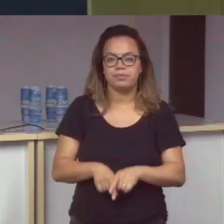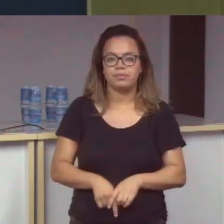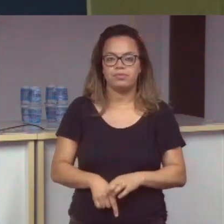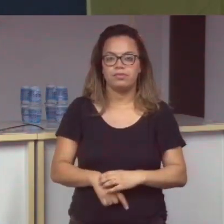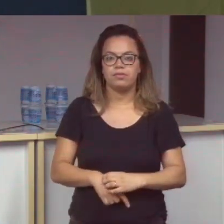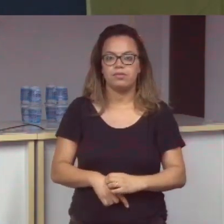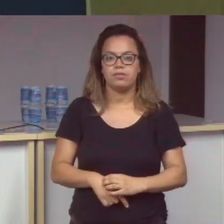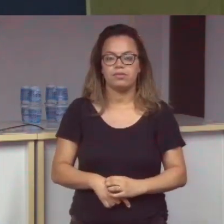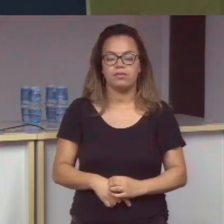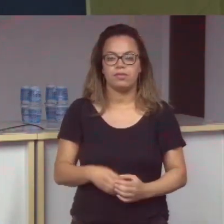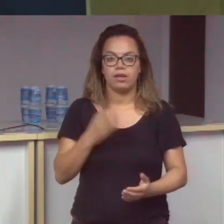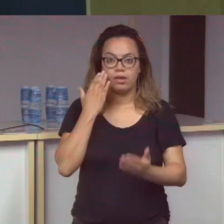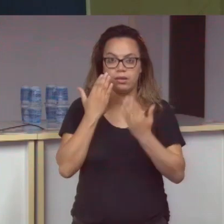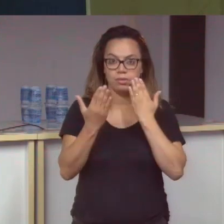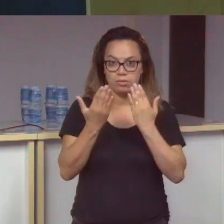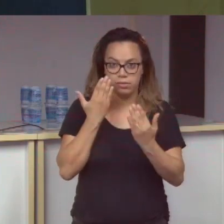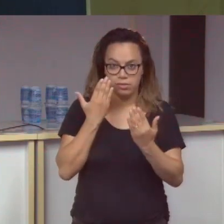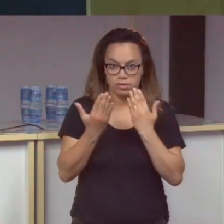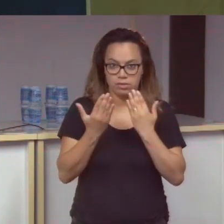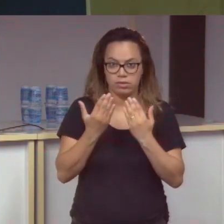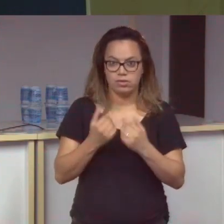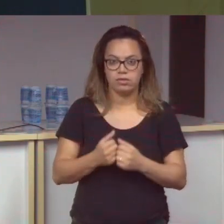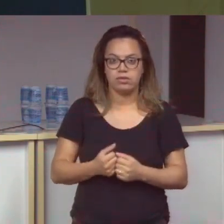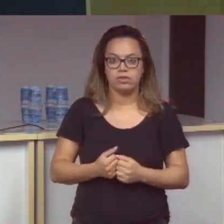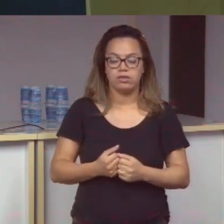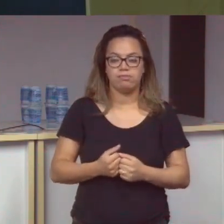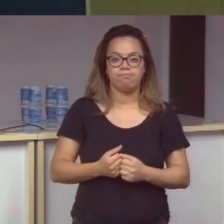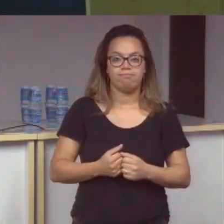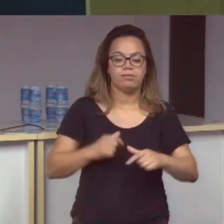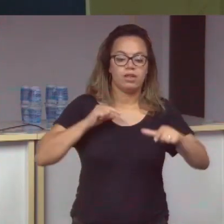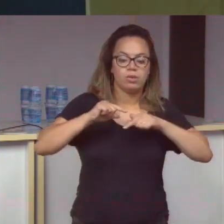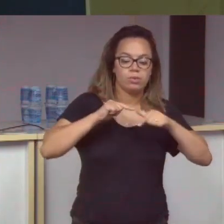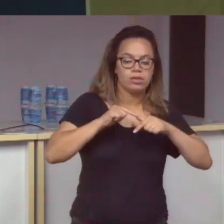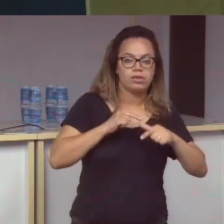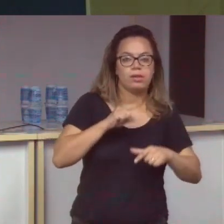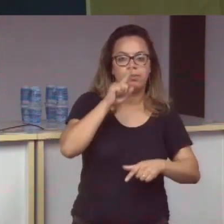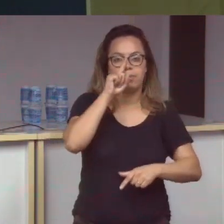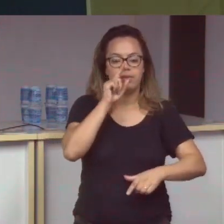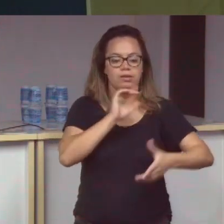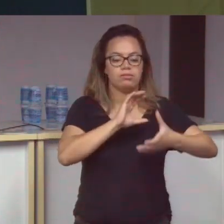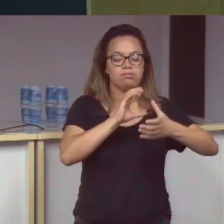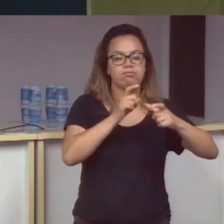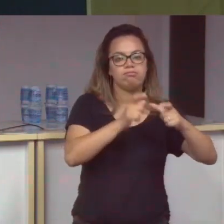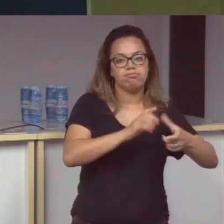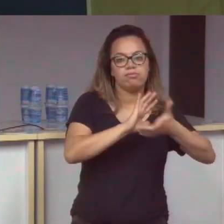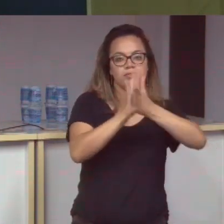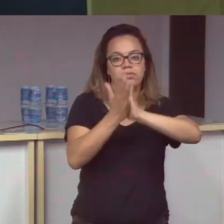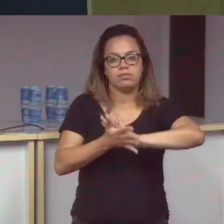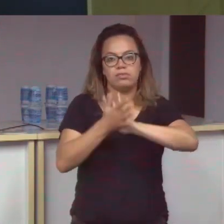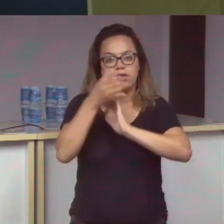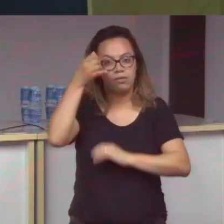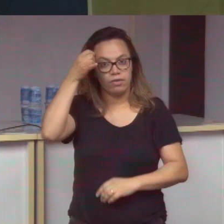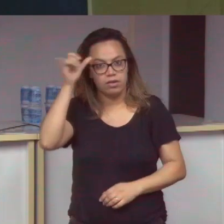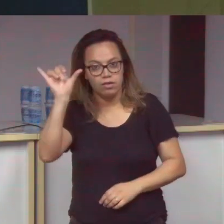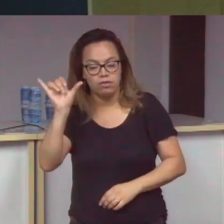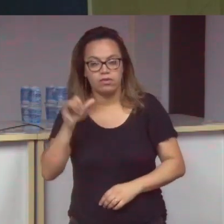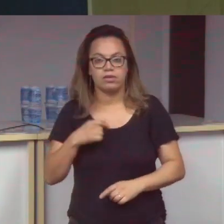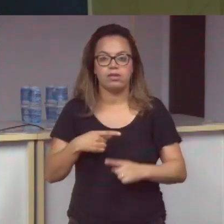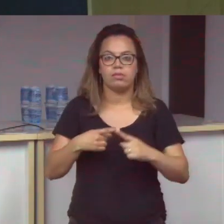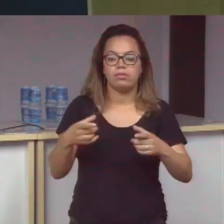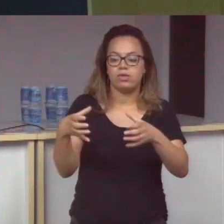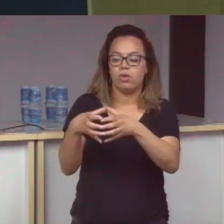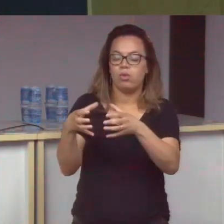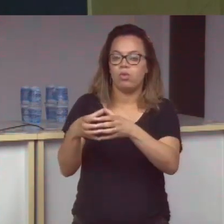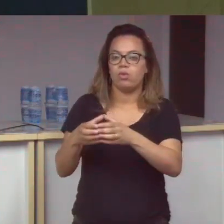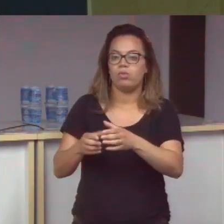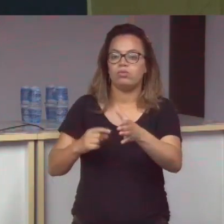psicologia trabalhando em riscos, gerenciamento de riscos, prevenção, resposta a desastres.